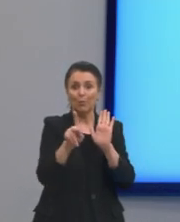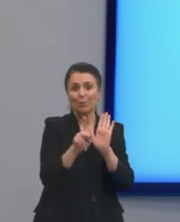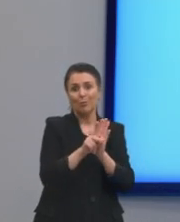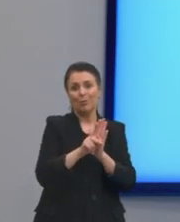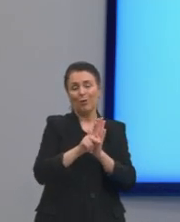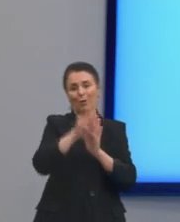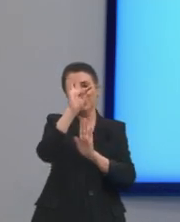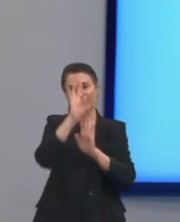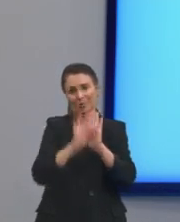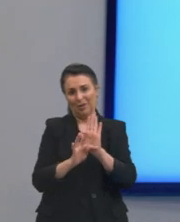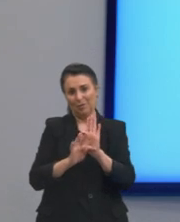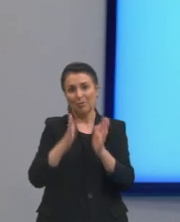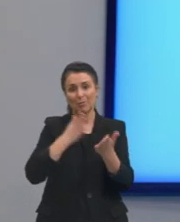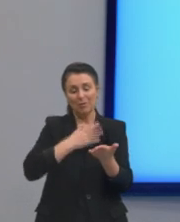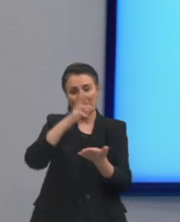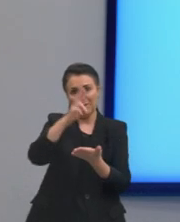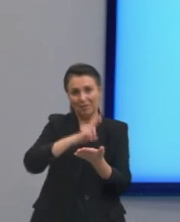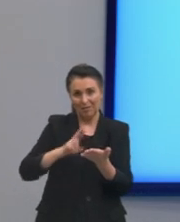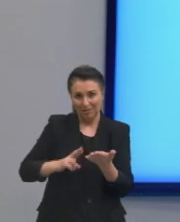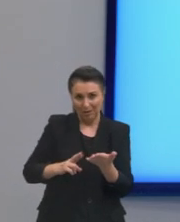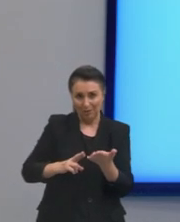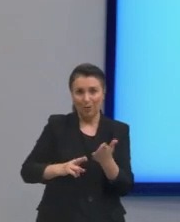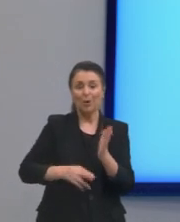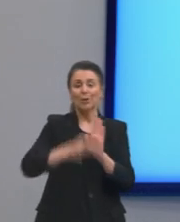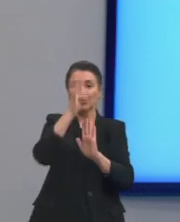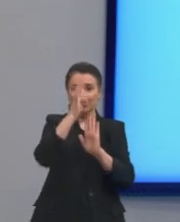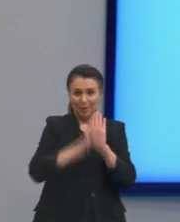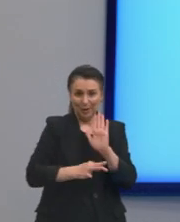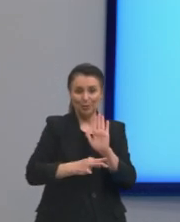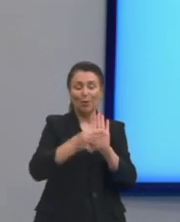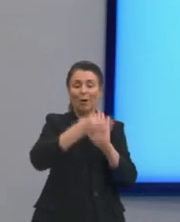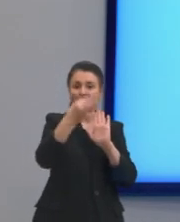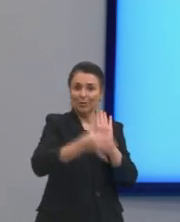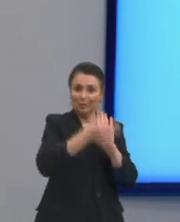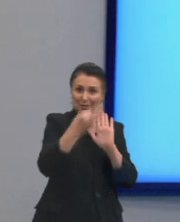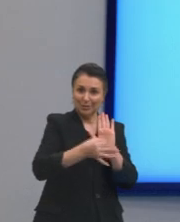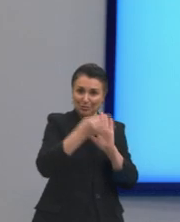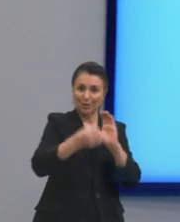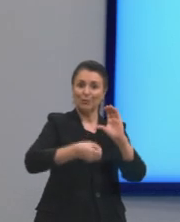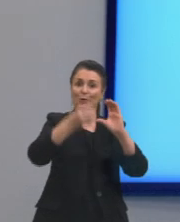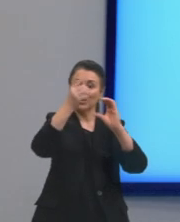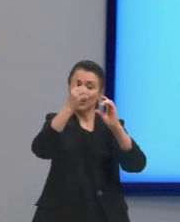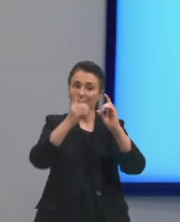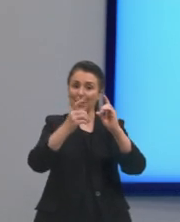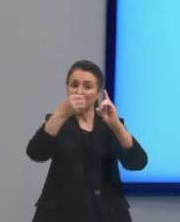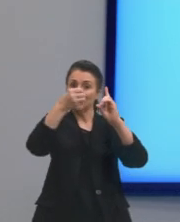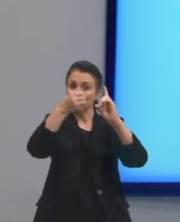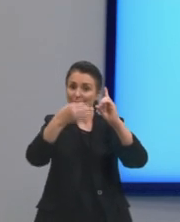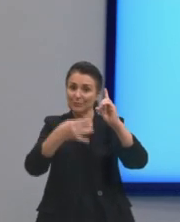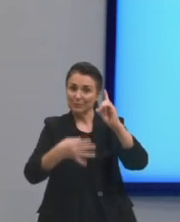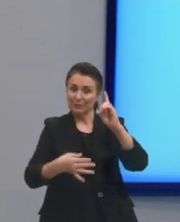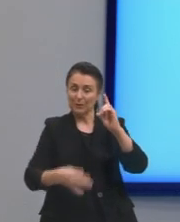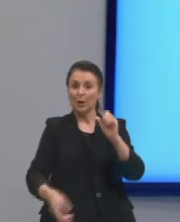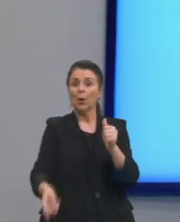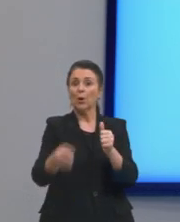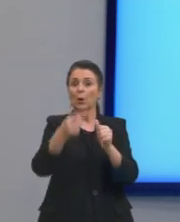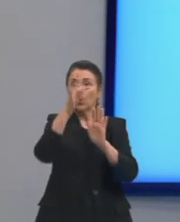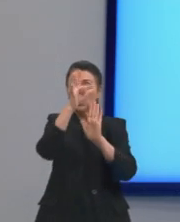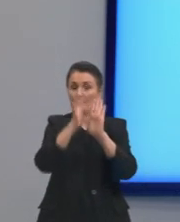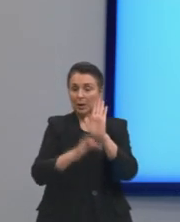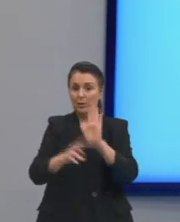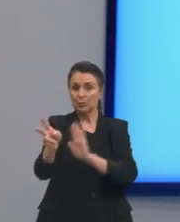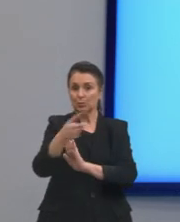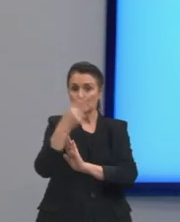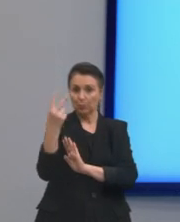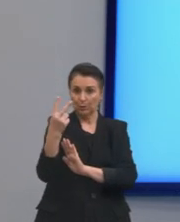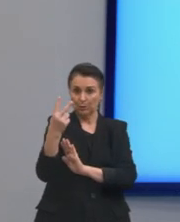redação na minha produção de texto argumentativo dissertativo argumentativo o texto dois mas curtinho Edgar Morin